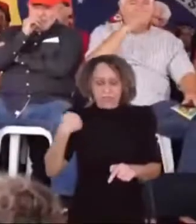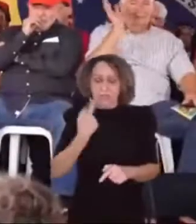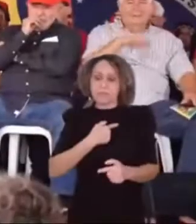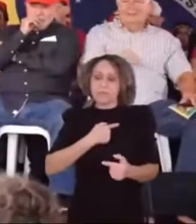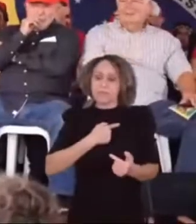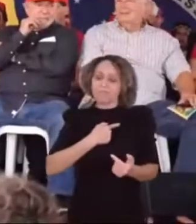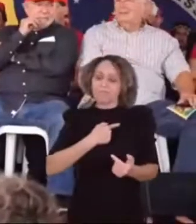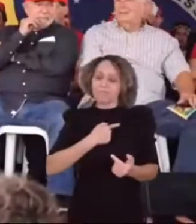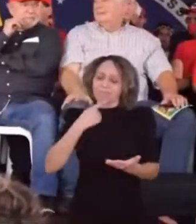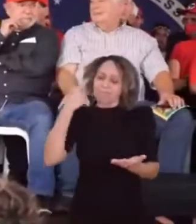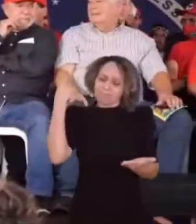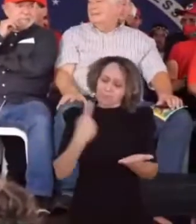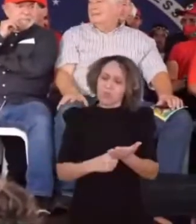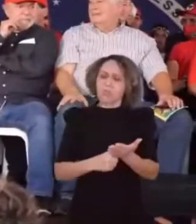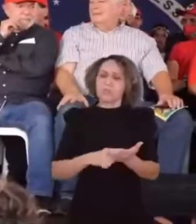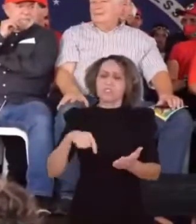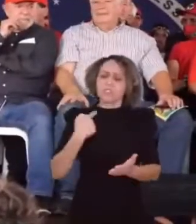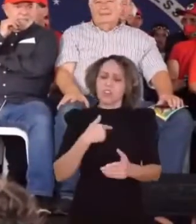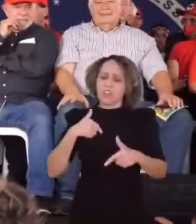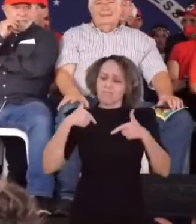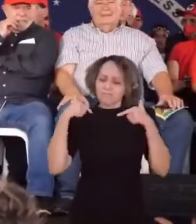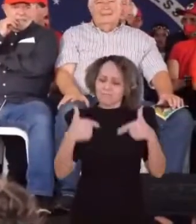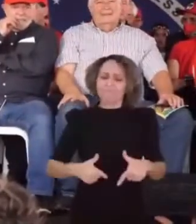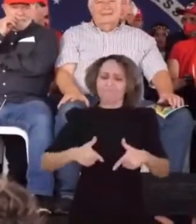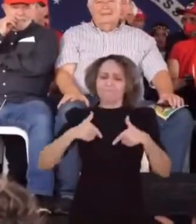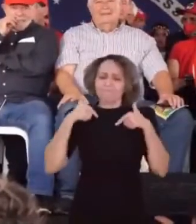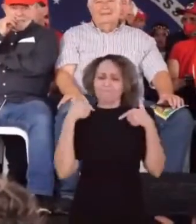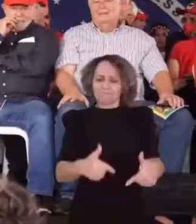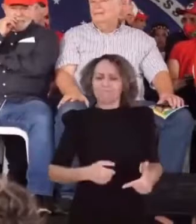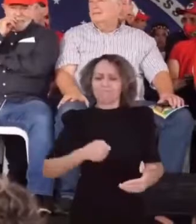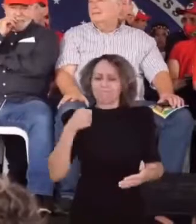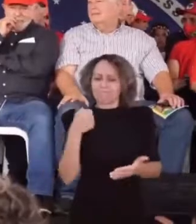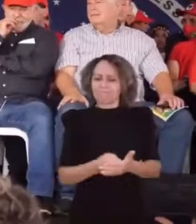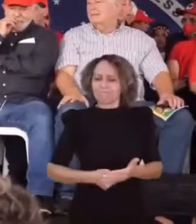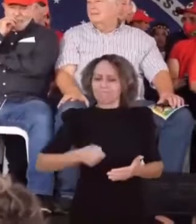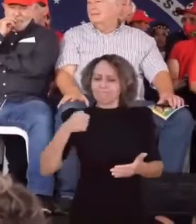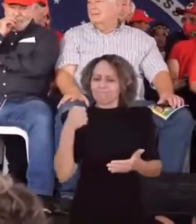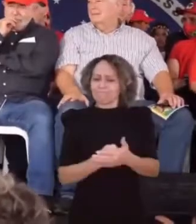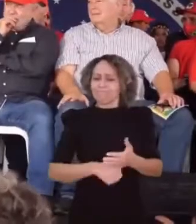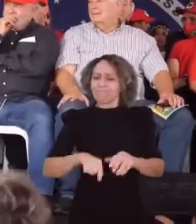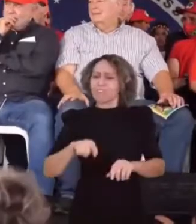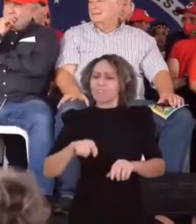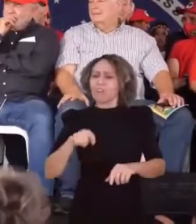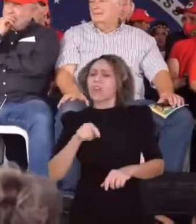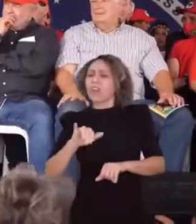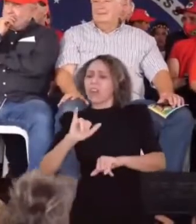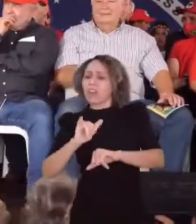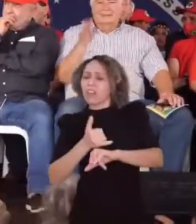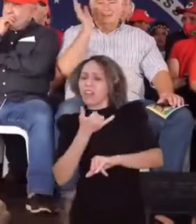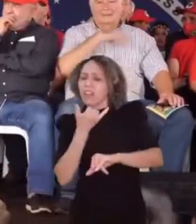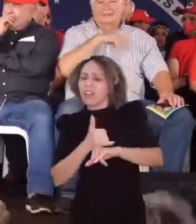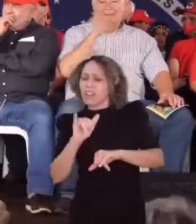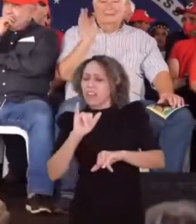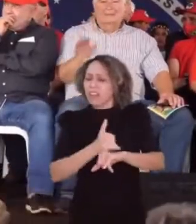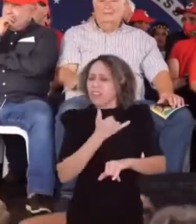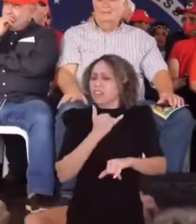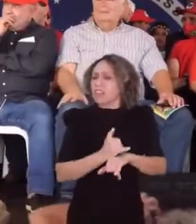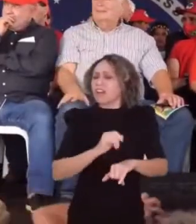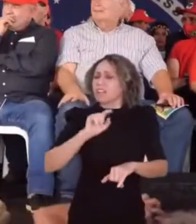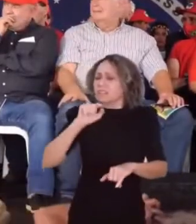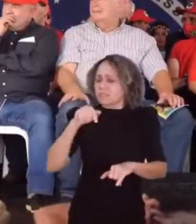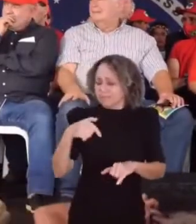que nós chamamos das linhas táticas para o próximo período. Primeiro,